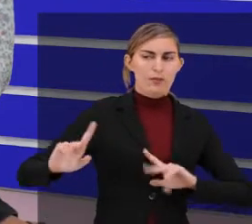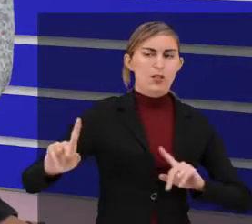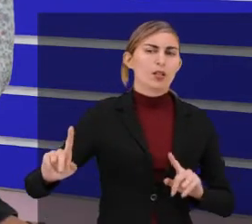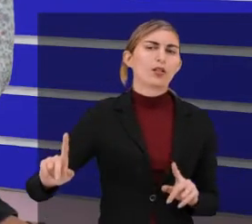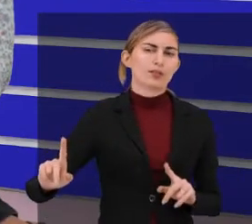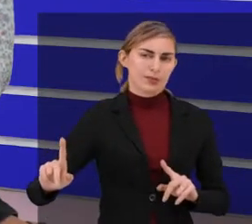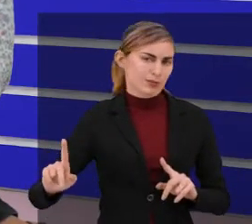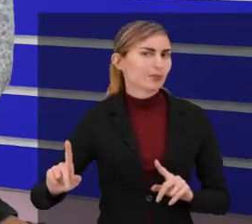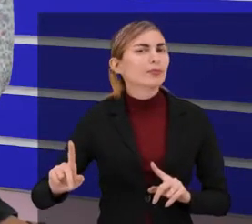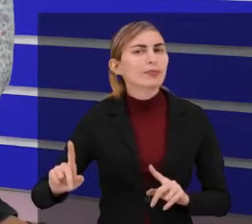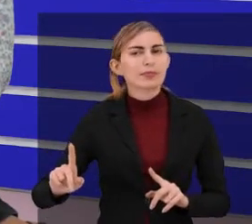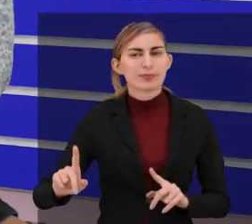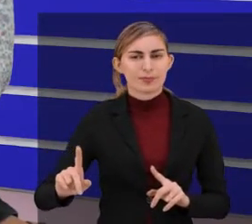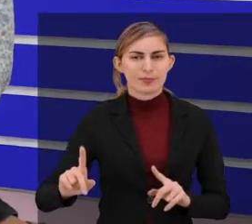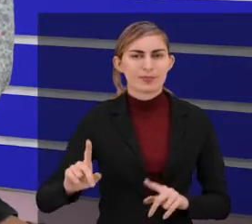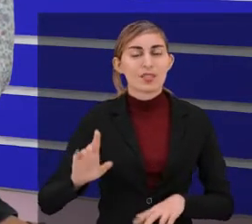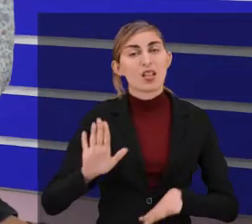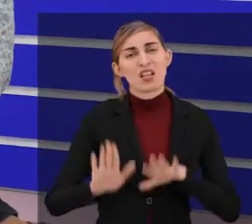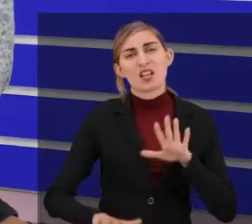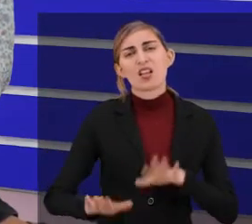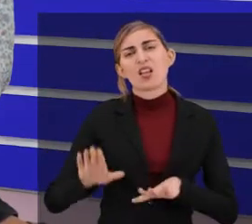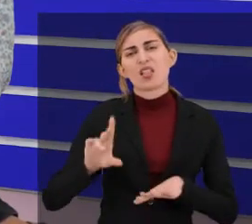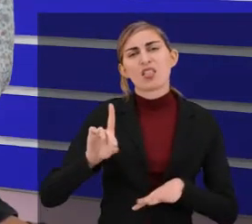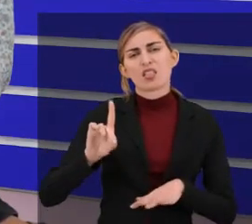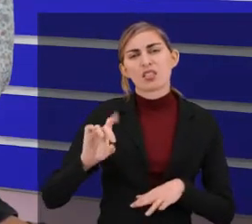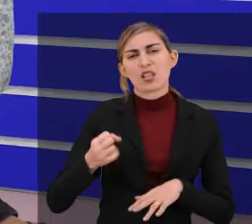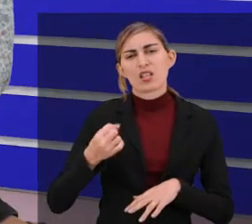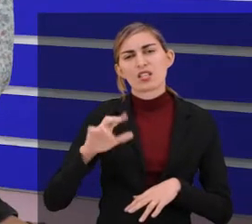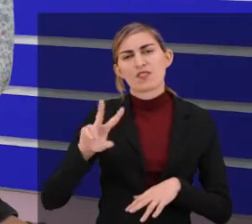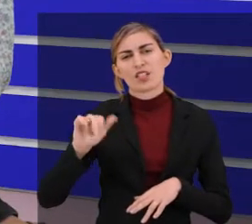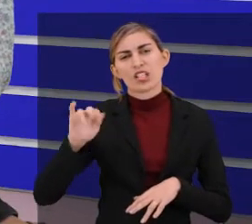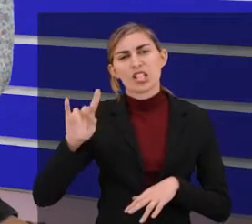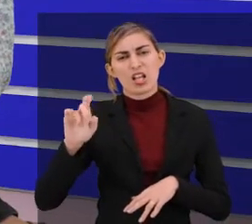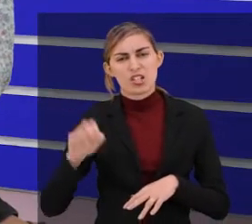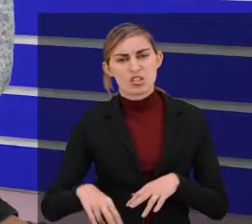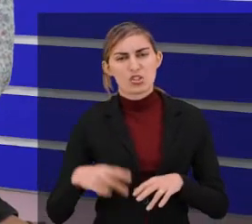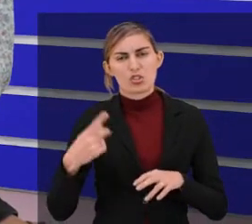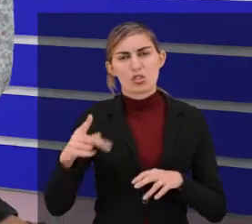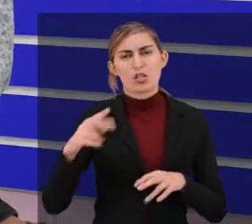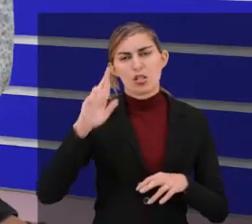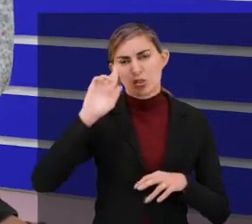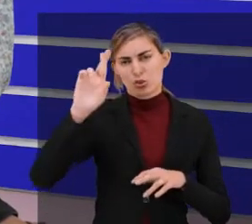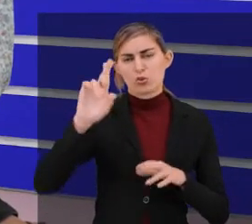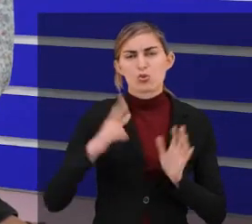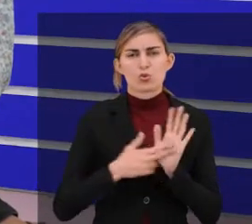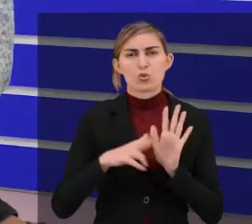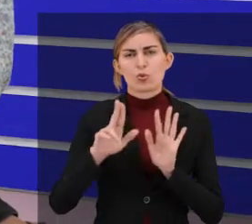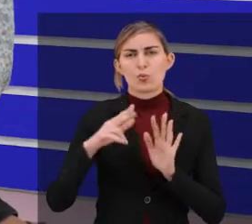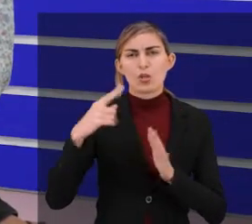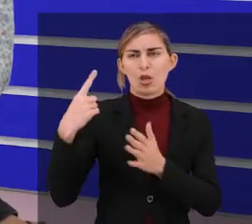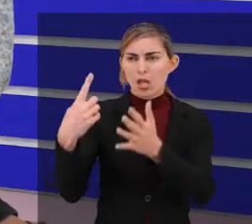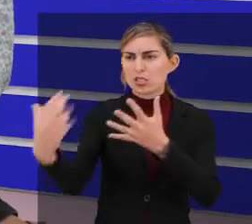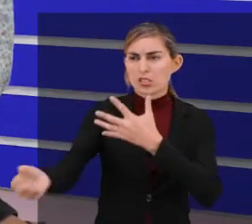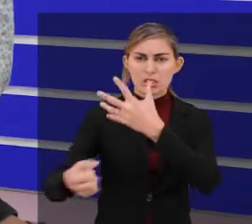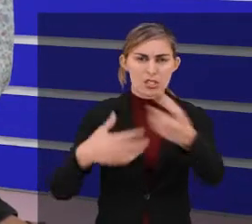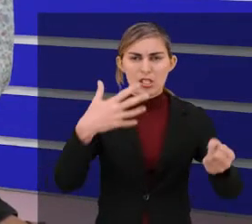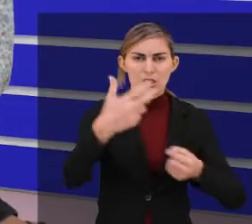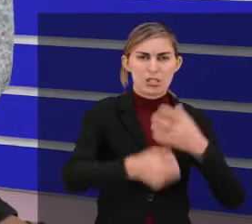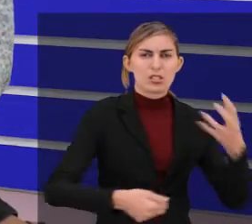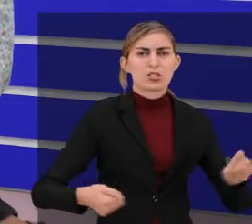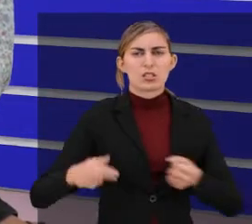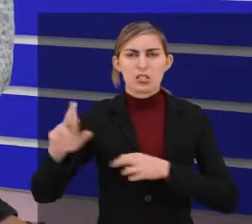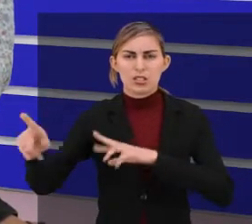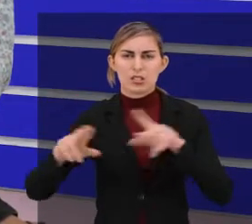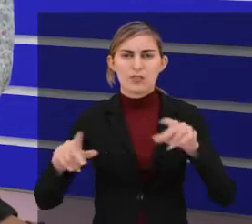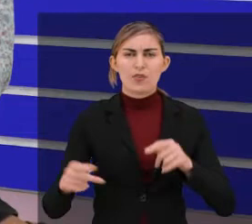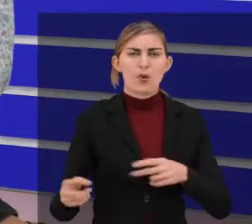indiferentes. As desvantagens é que eles assumem vários compromissos, seu aspecto